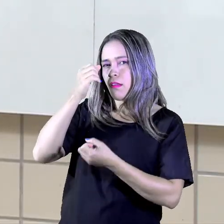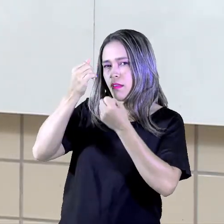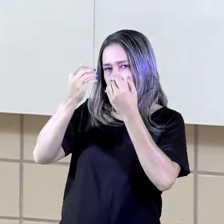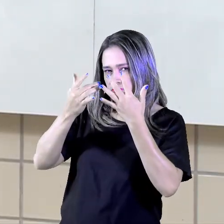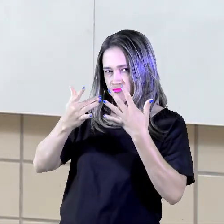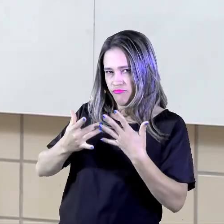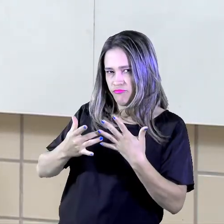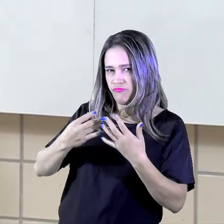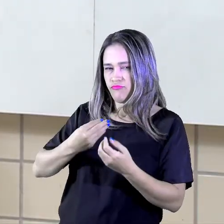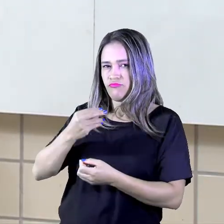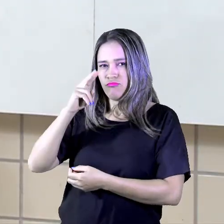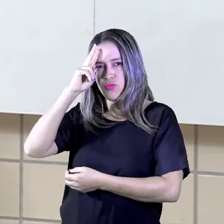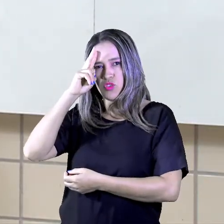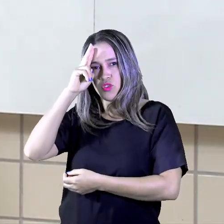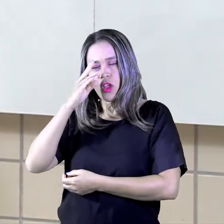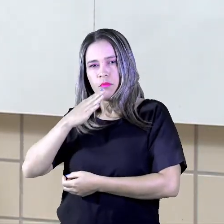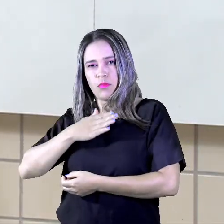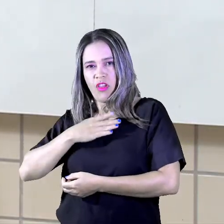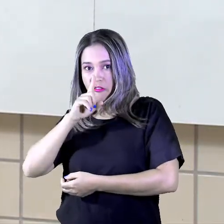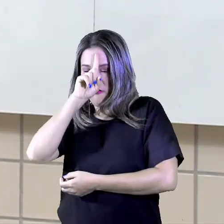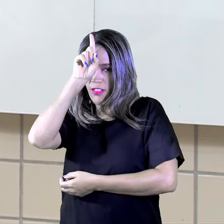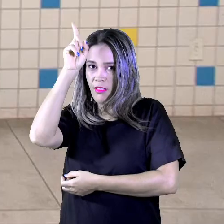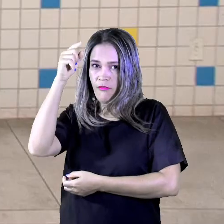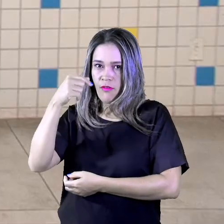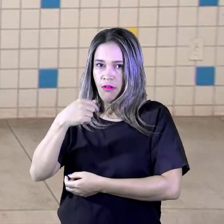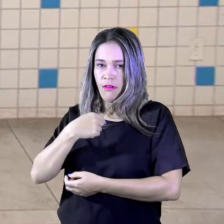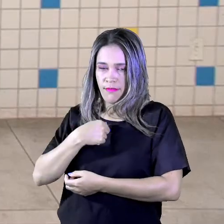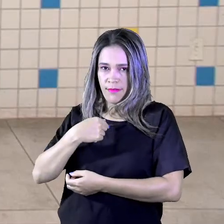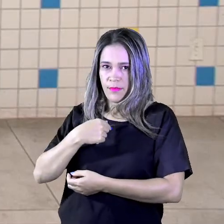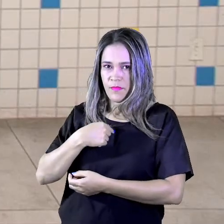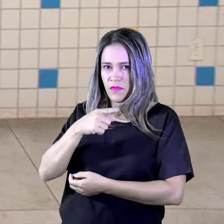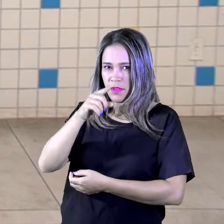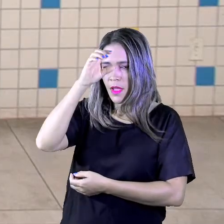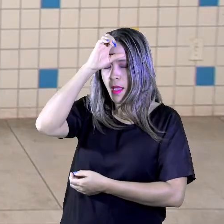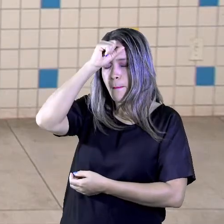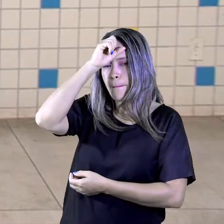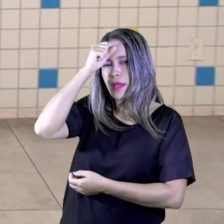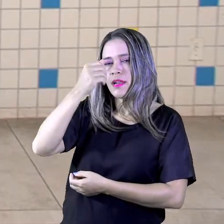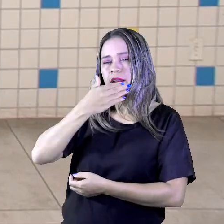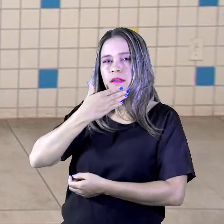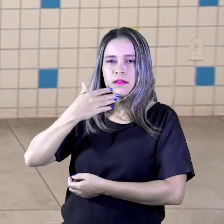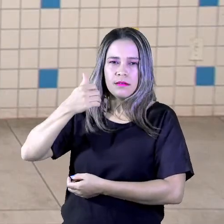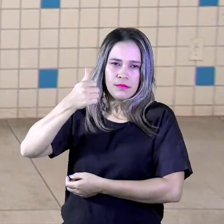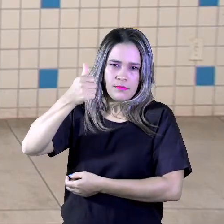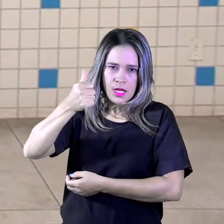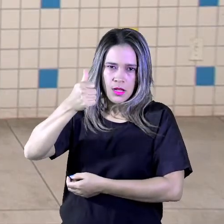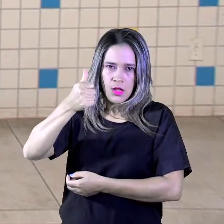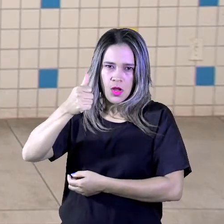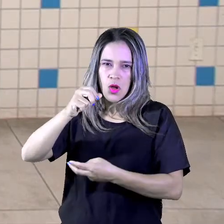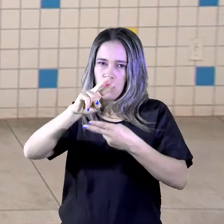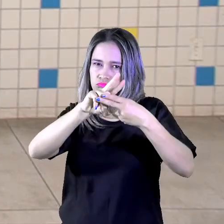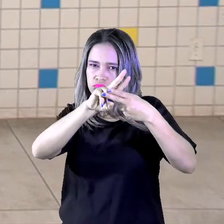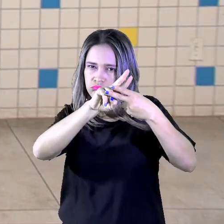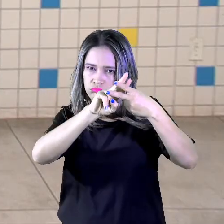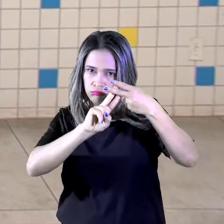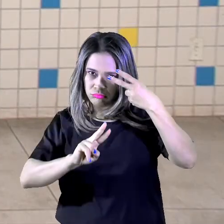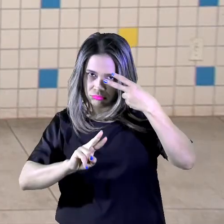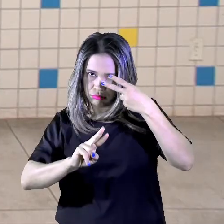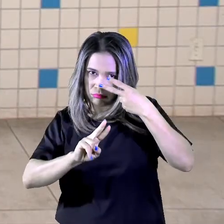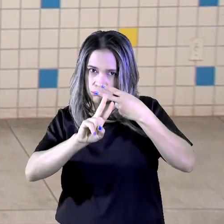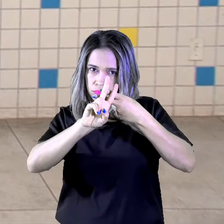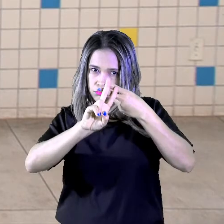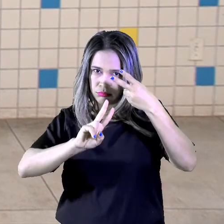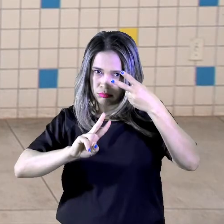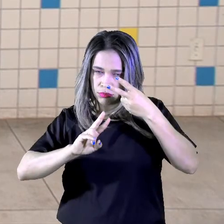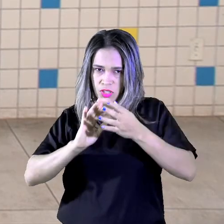historinha minha, inventada por mim, para que você aprenda e entenda melhor esse sinal de desigualdade. Você já